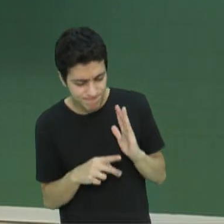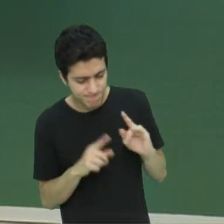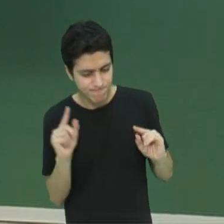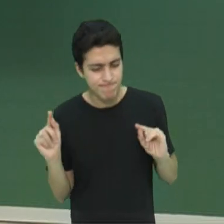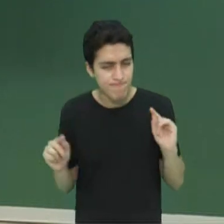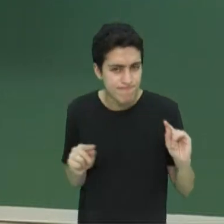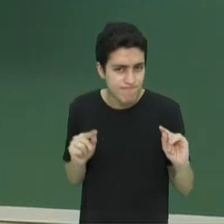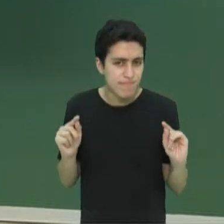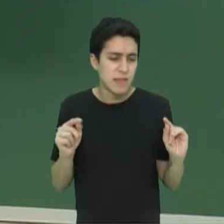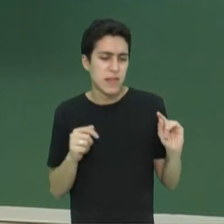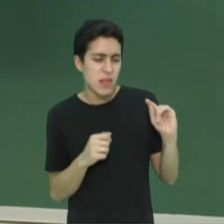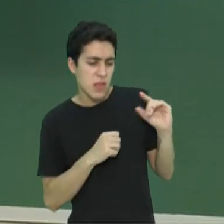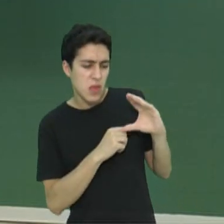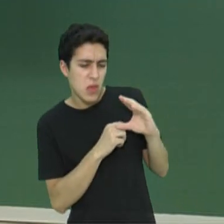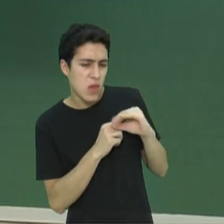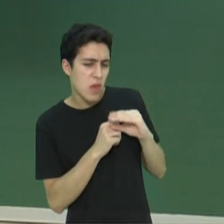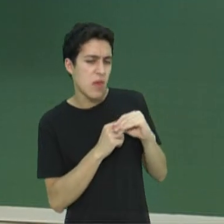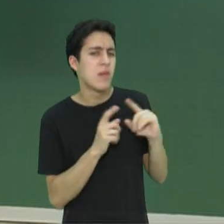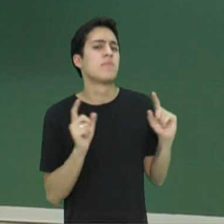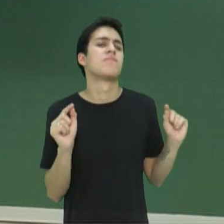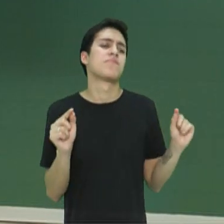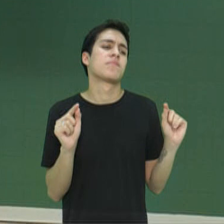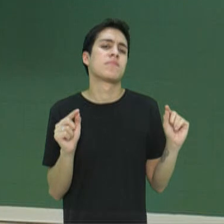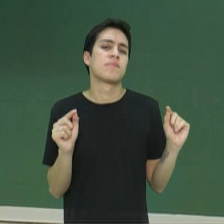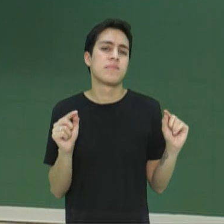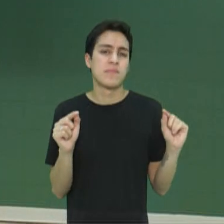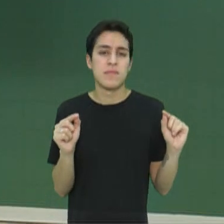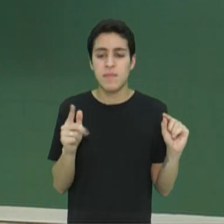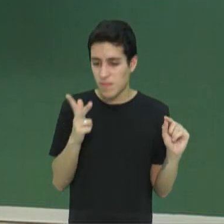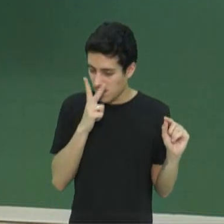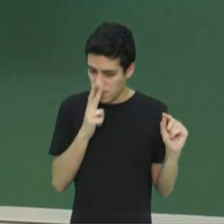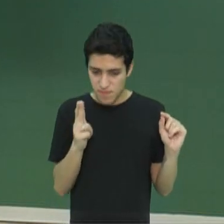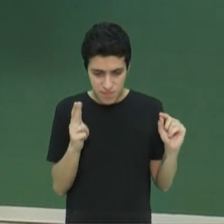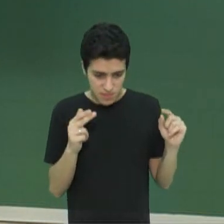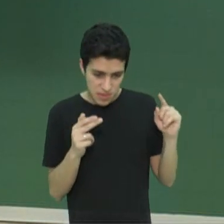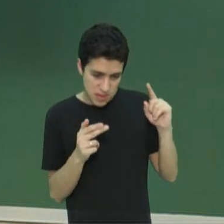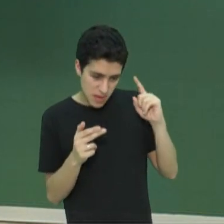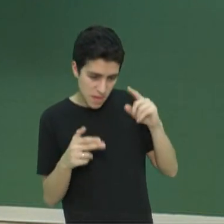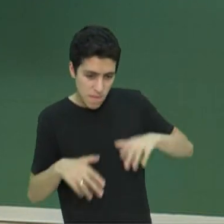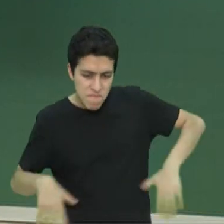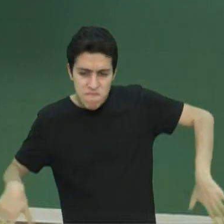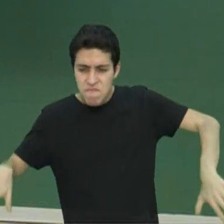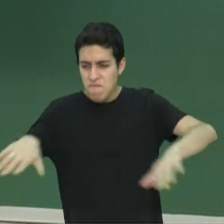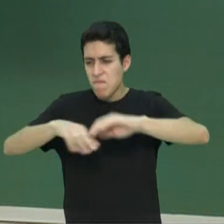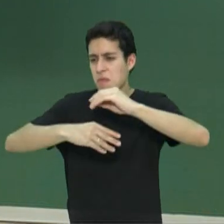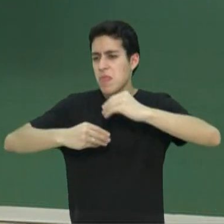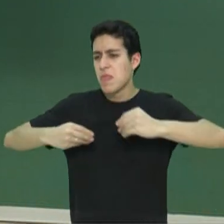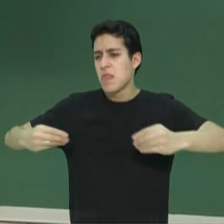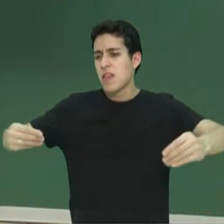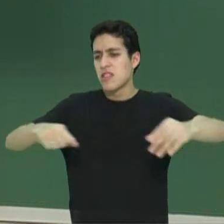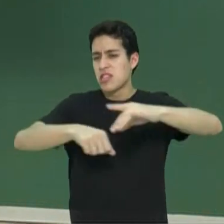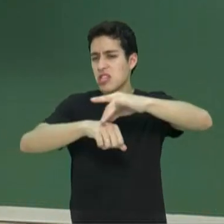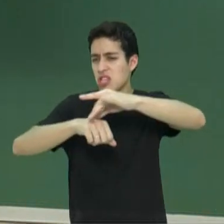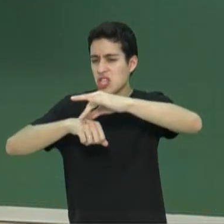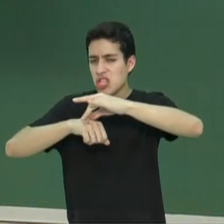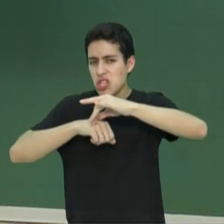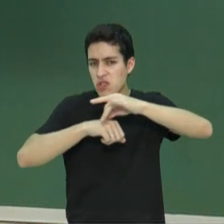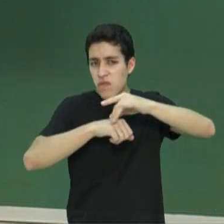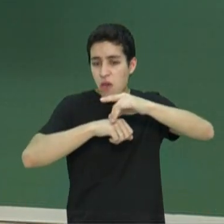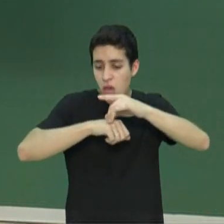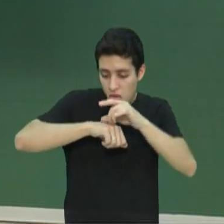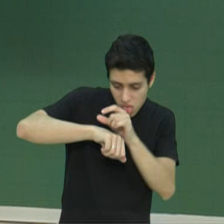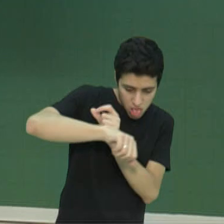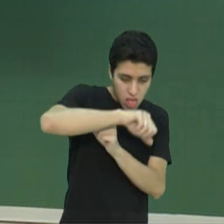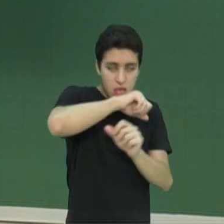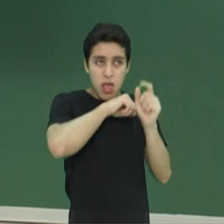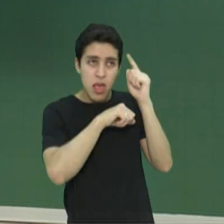é conhecimento é a passagem que eu faço do mundo sensível, que é esse mundo aqui que nós vivemos, para o mundo inteligível, que é o mundo